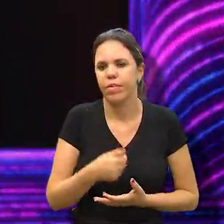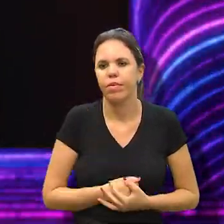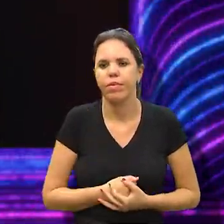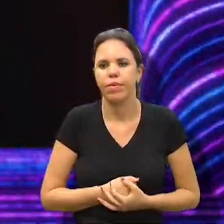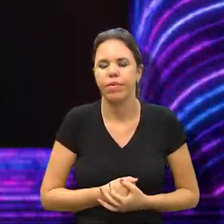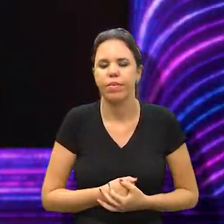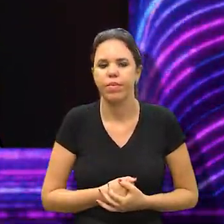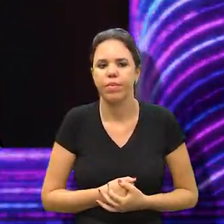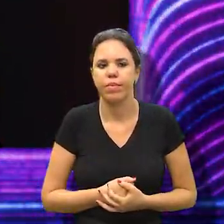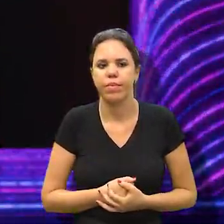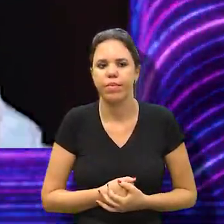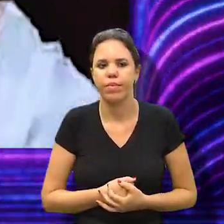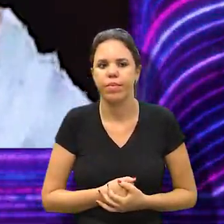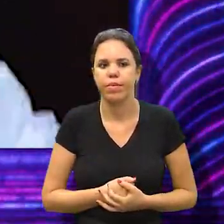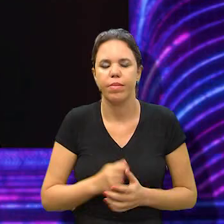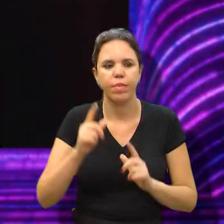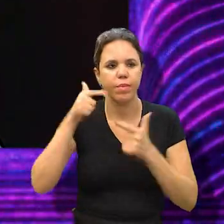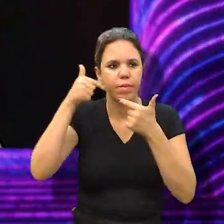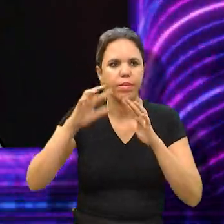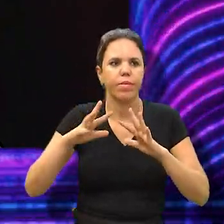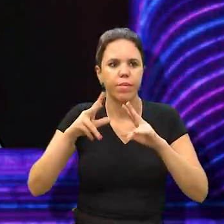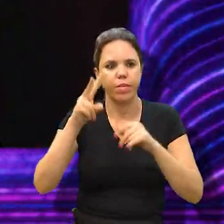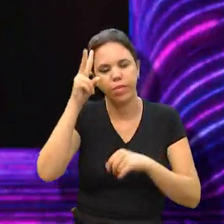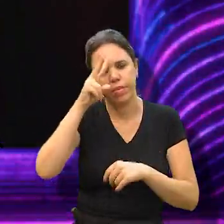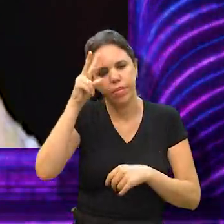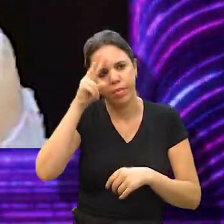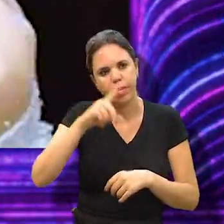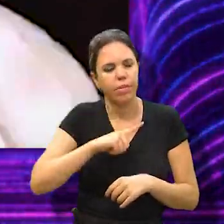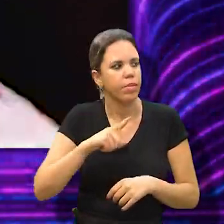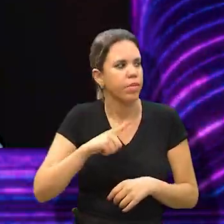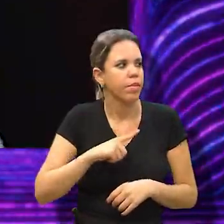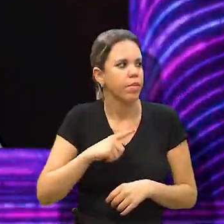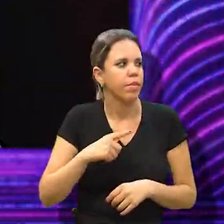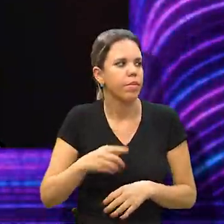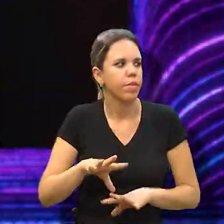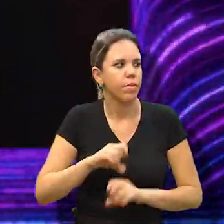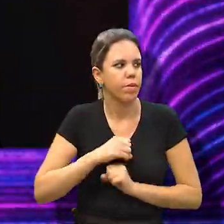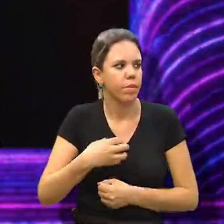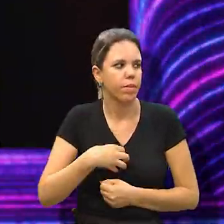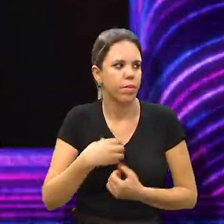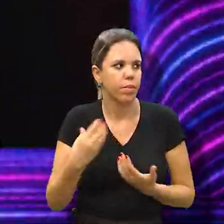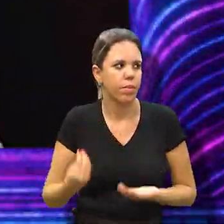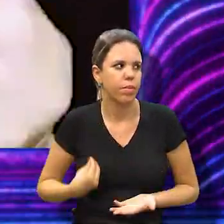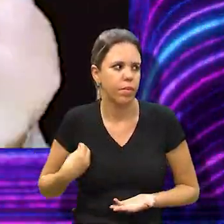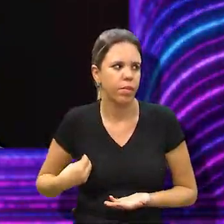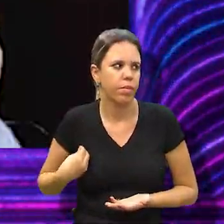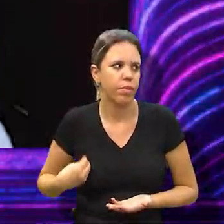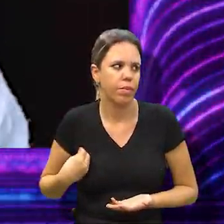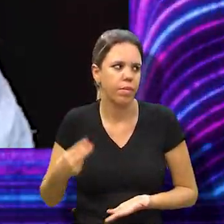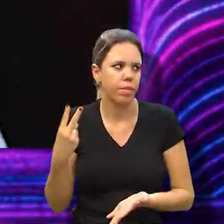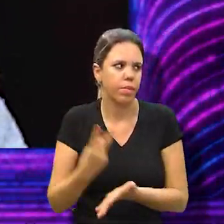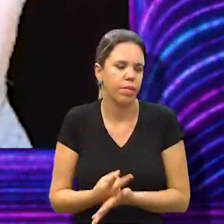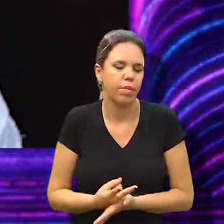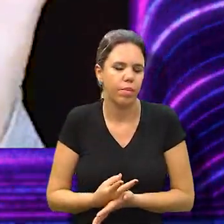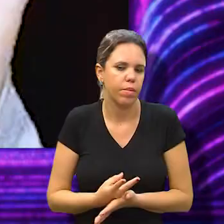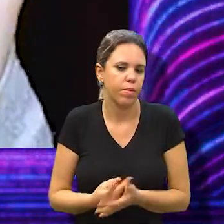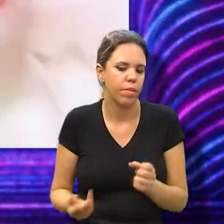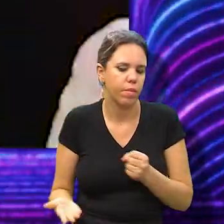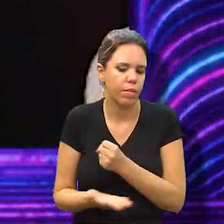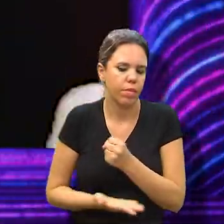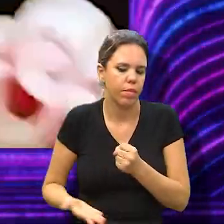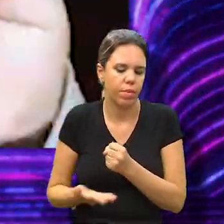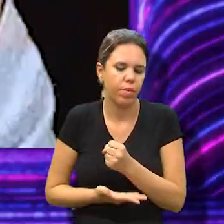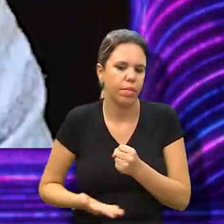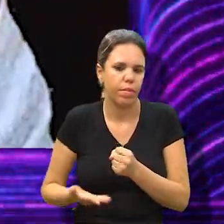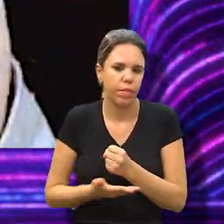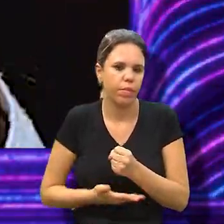sempre falo, todos os personagens da história, eles têm um pouco da minha essência. Mesmo que seja uma coisinha